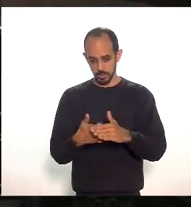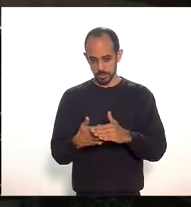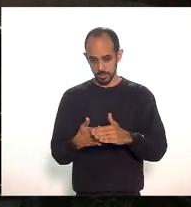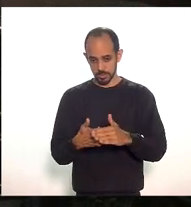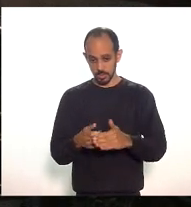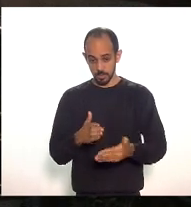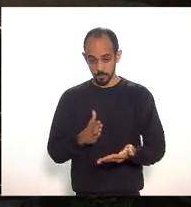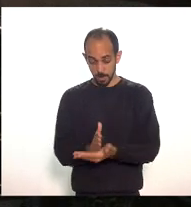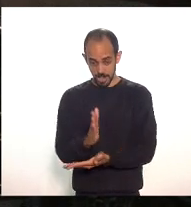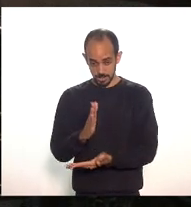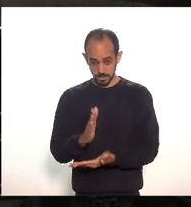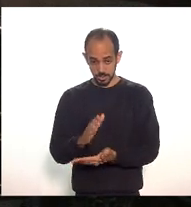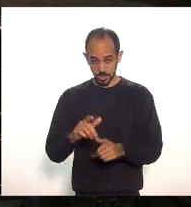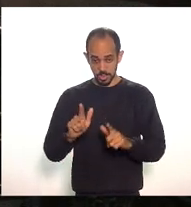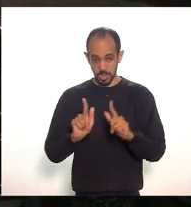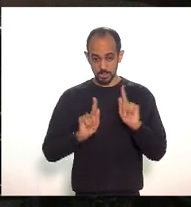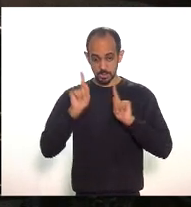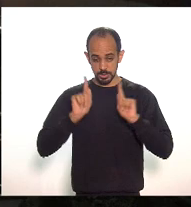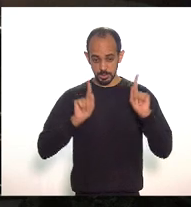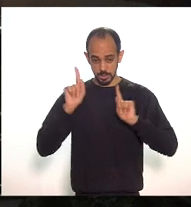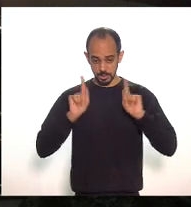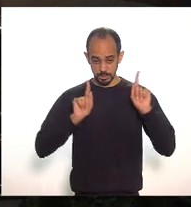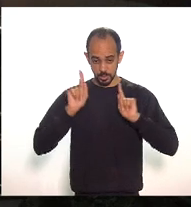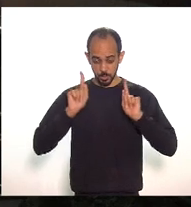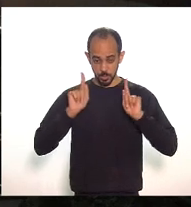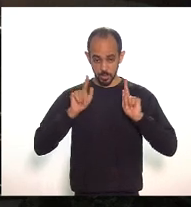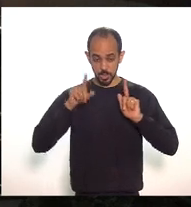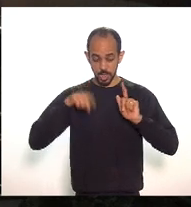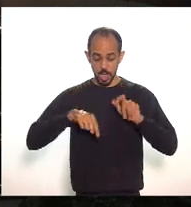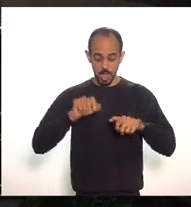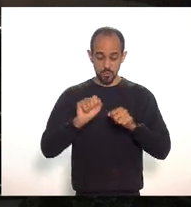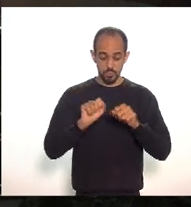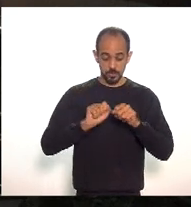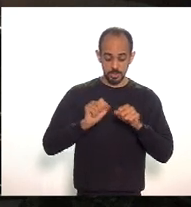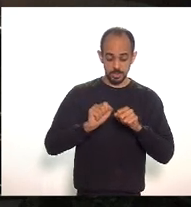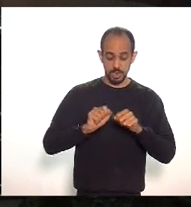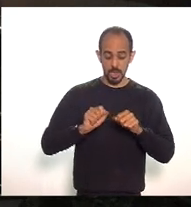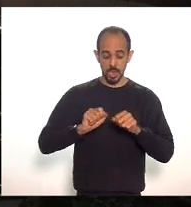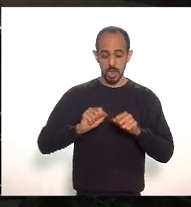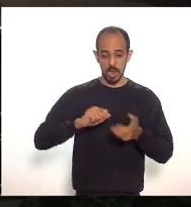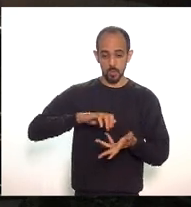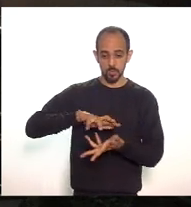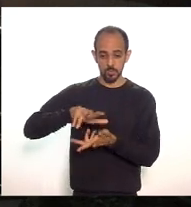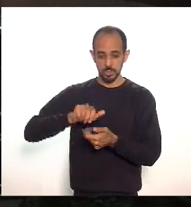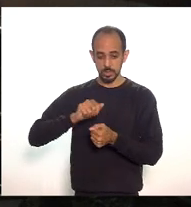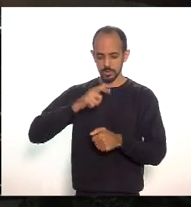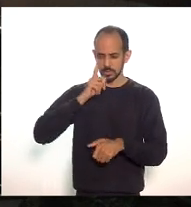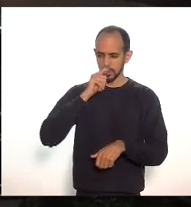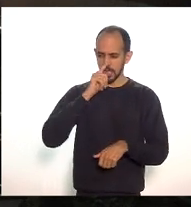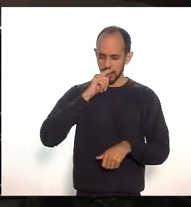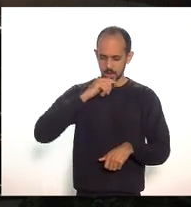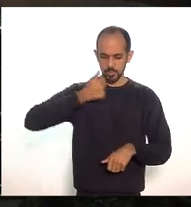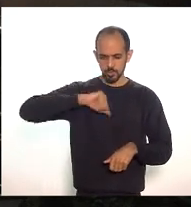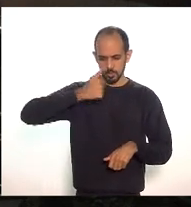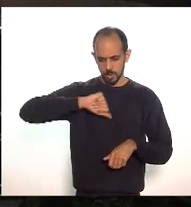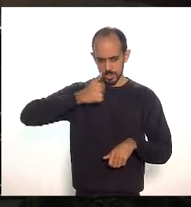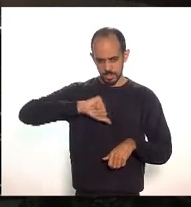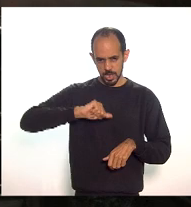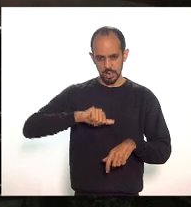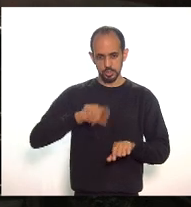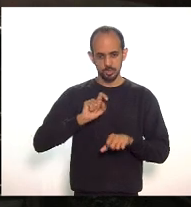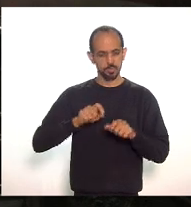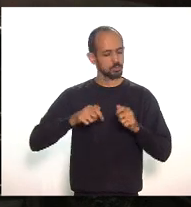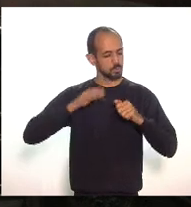até a cumprir critério the Universe universalização de água de qualidade na hora de